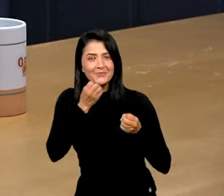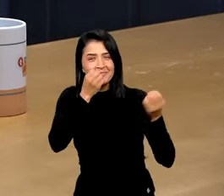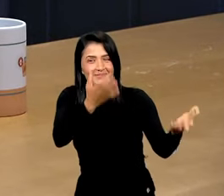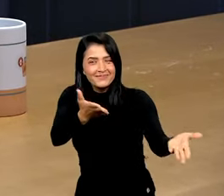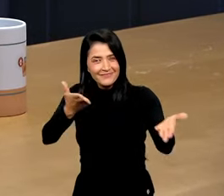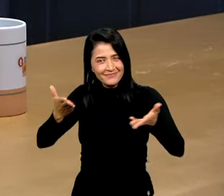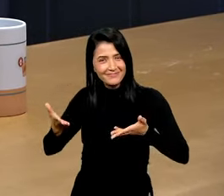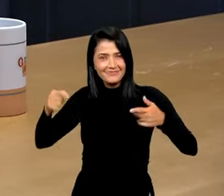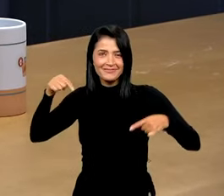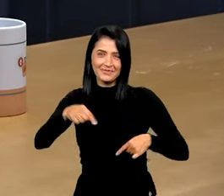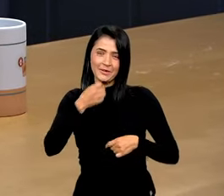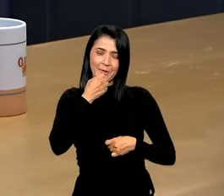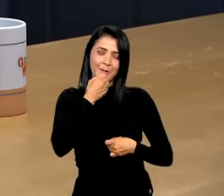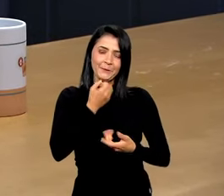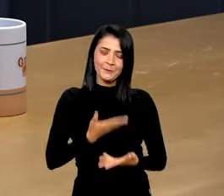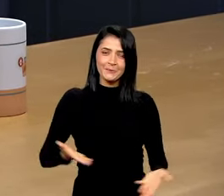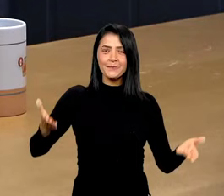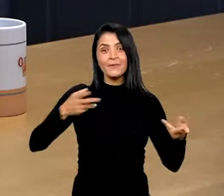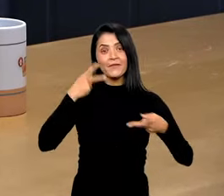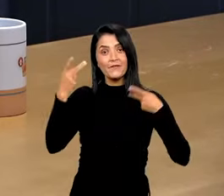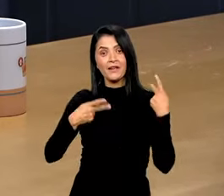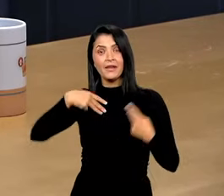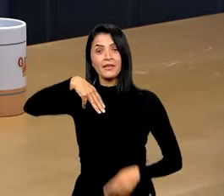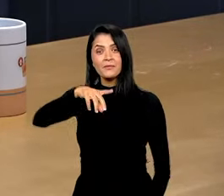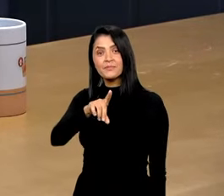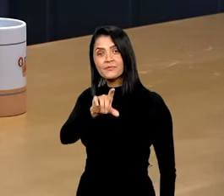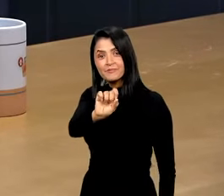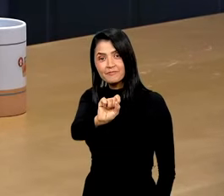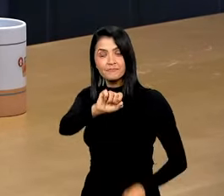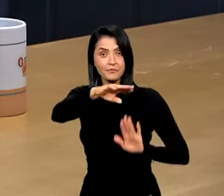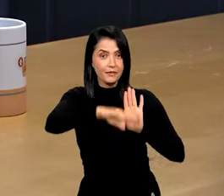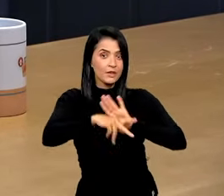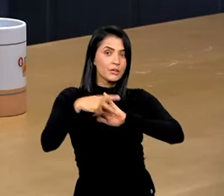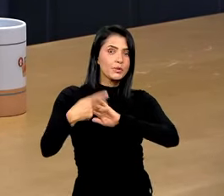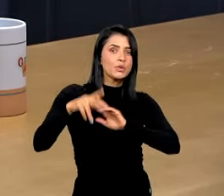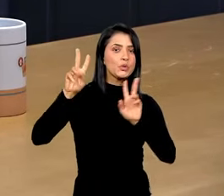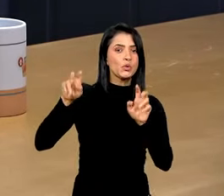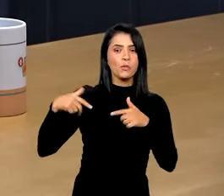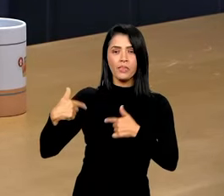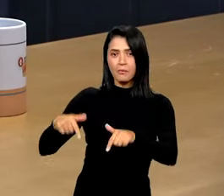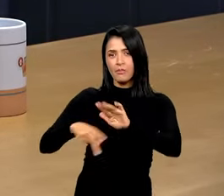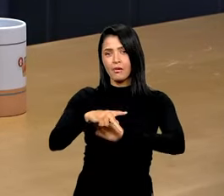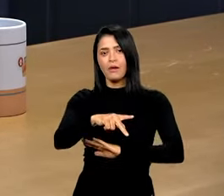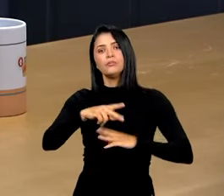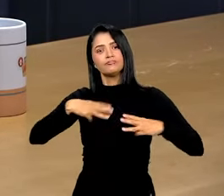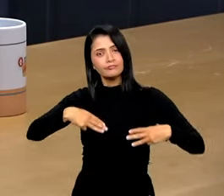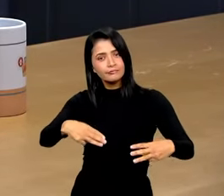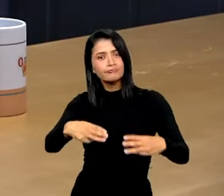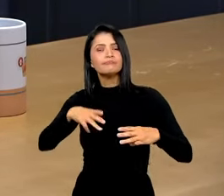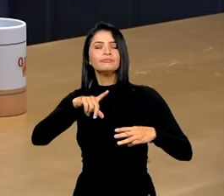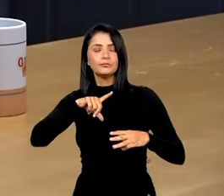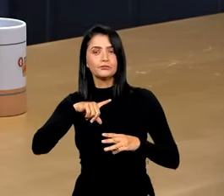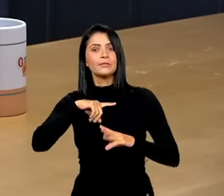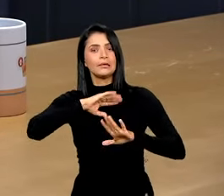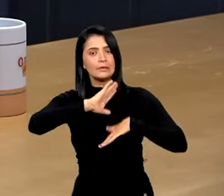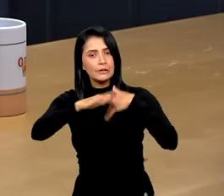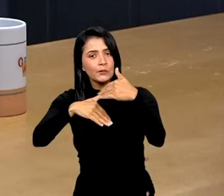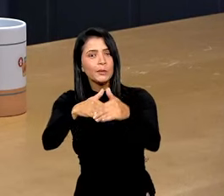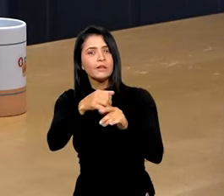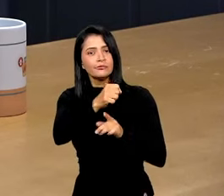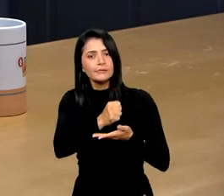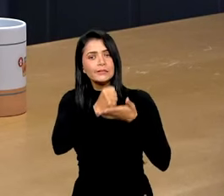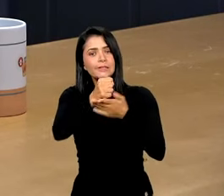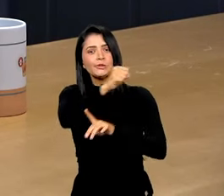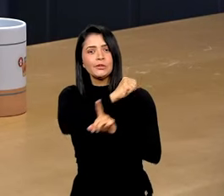Olá, sejam todos bem-vindos e bem-vindas ao Fala MDS, um programa sobre as ações do Ministério do Desenvolvimento e